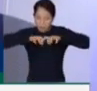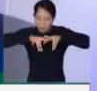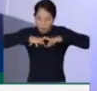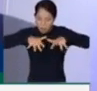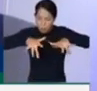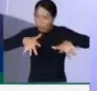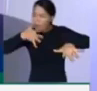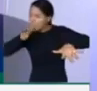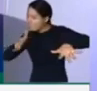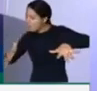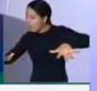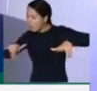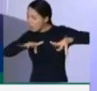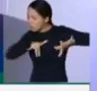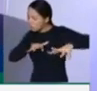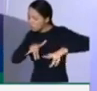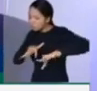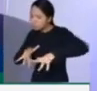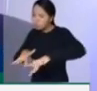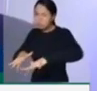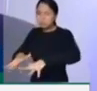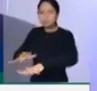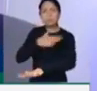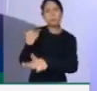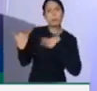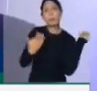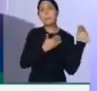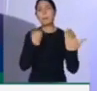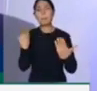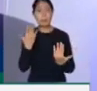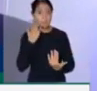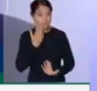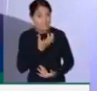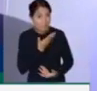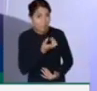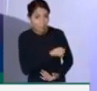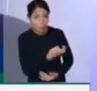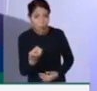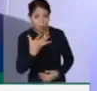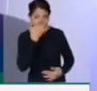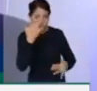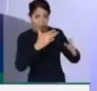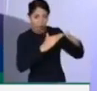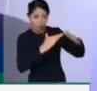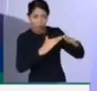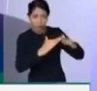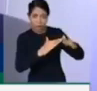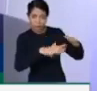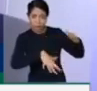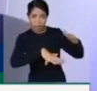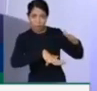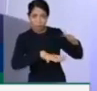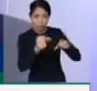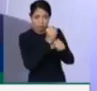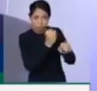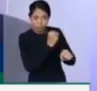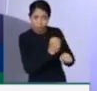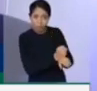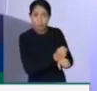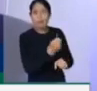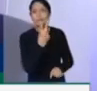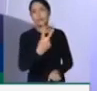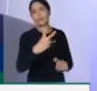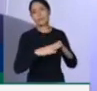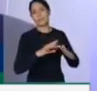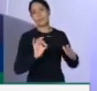quantas casas foram reconstruídas em Bento Rodrigues? Duas casas das 250. Continuam lá